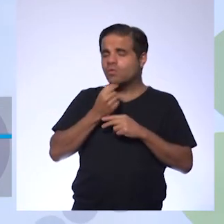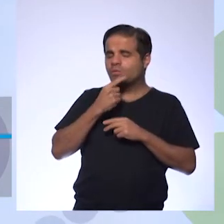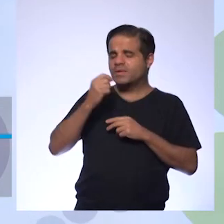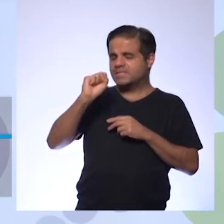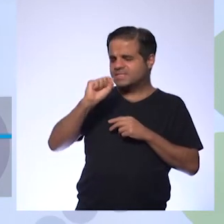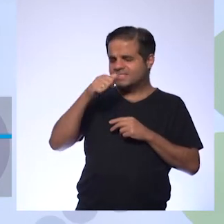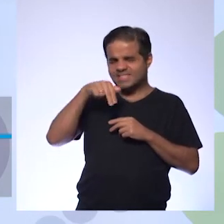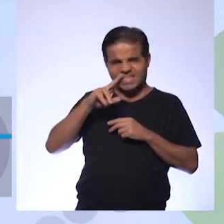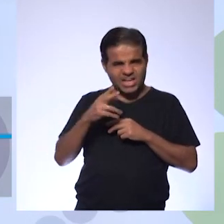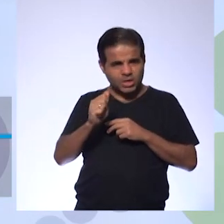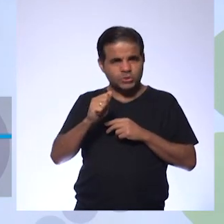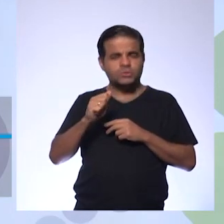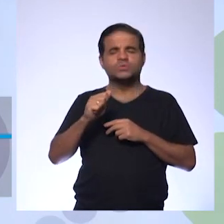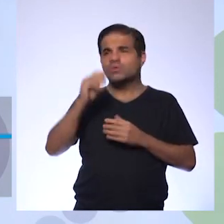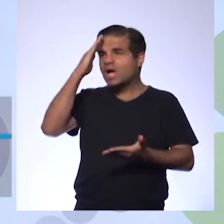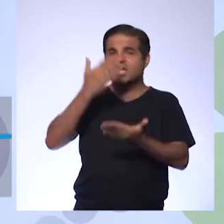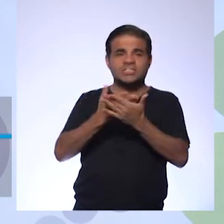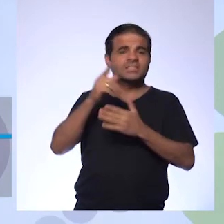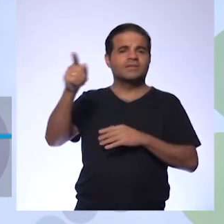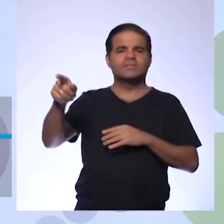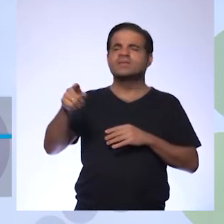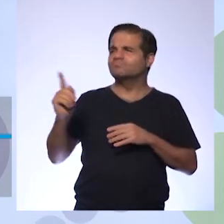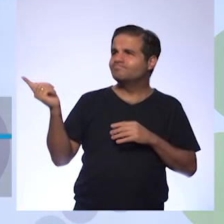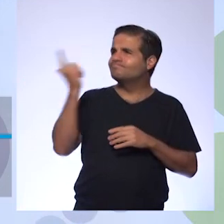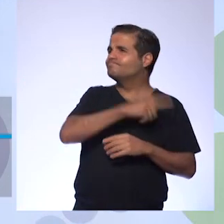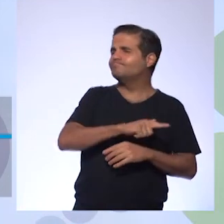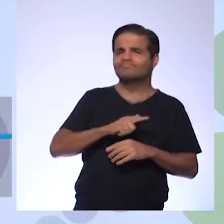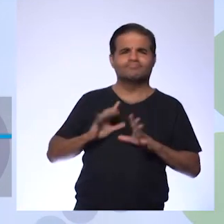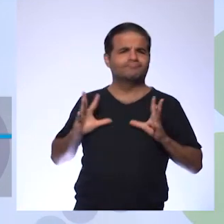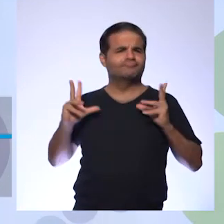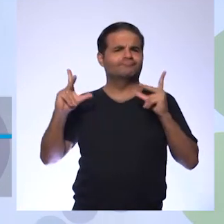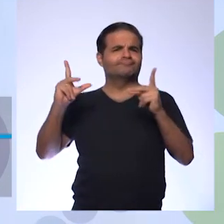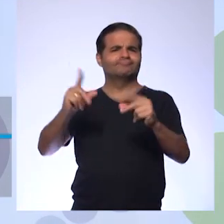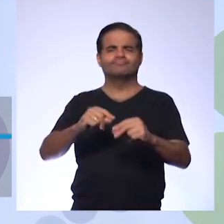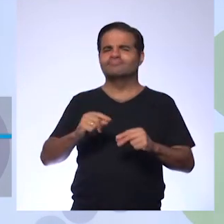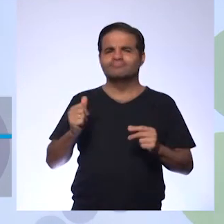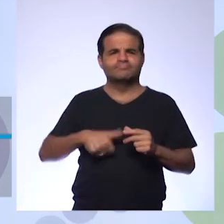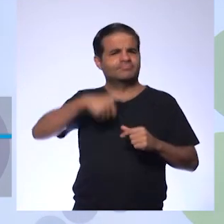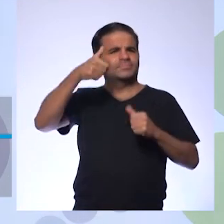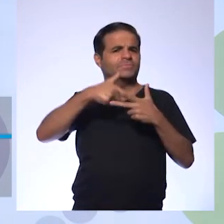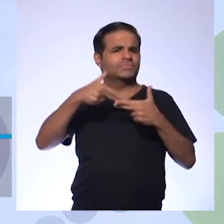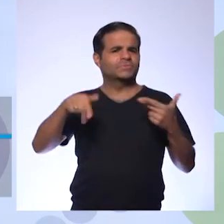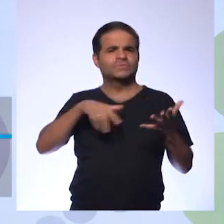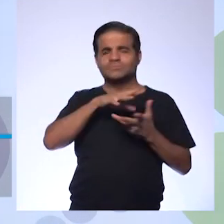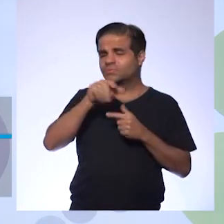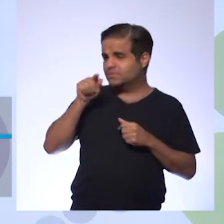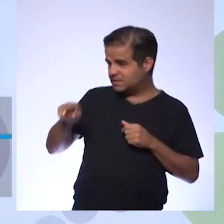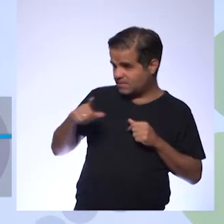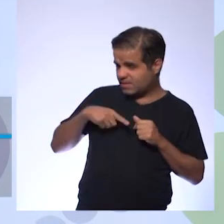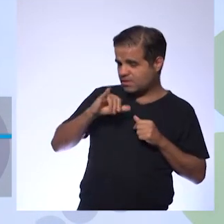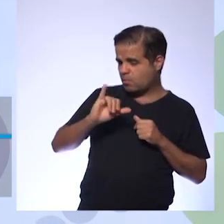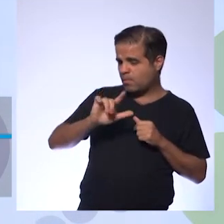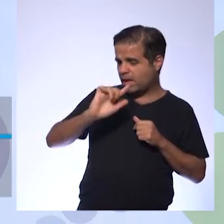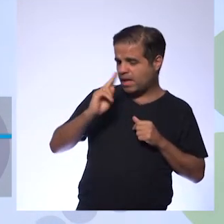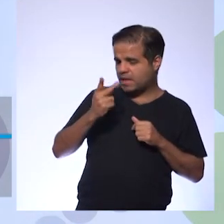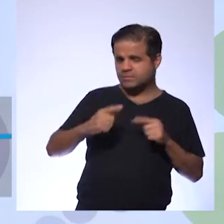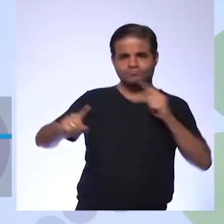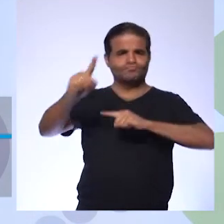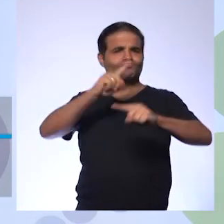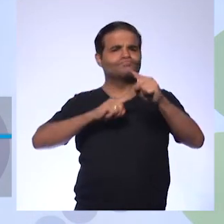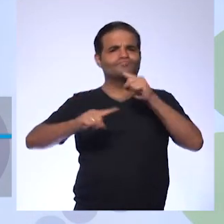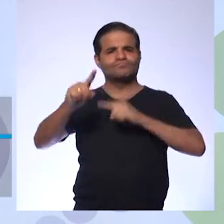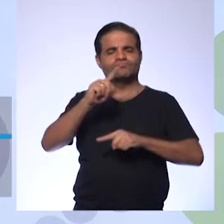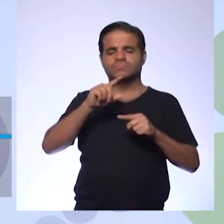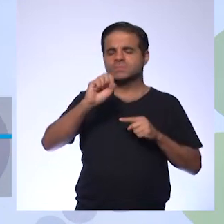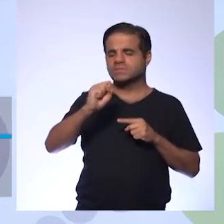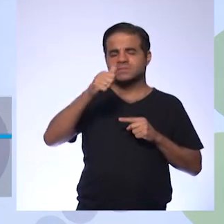acreditava que ele teria uma ilha, porque olha, quando alcançarmos as melhores coisas do mundo, você vai ter uma ilha para você governar, então o Sancho